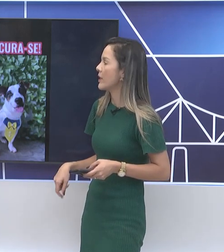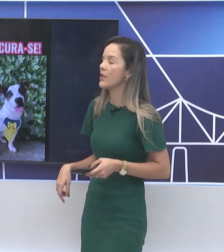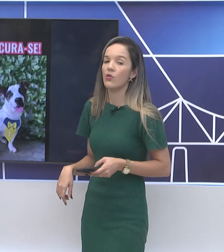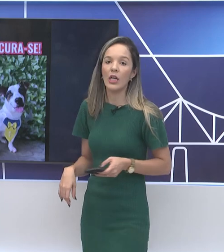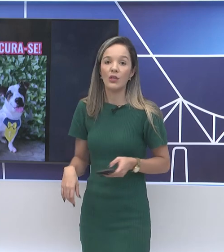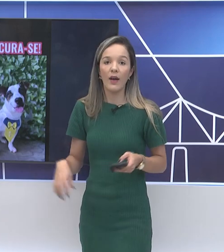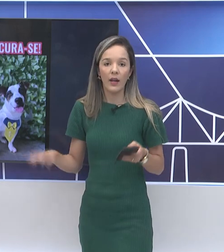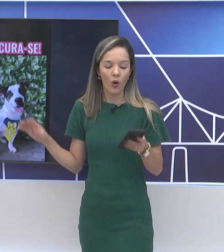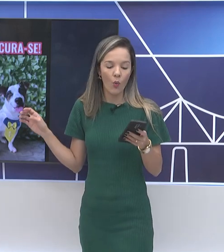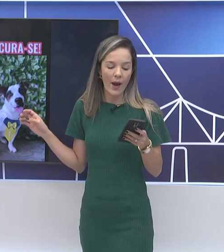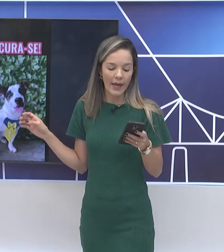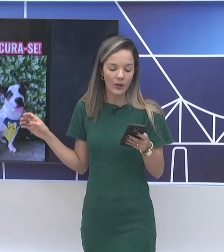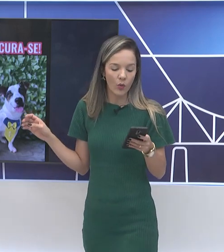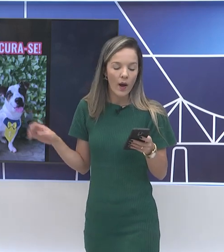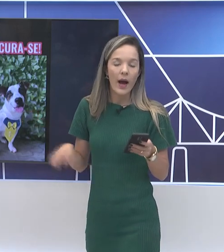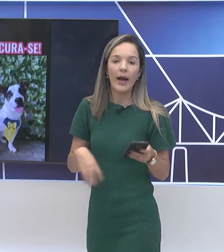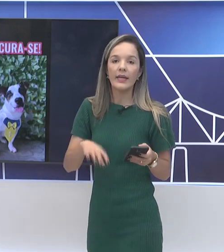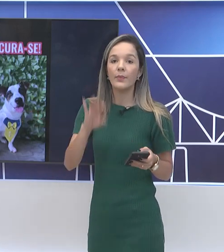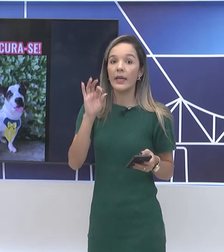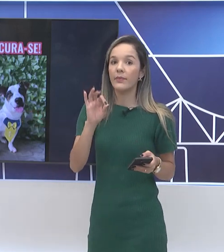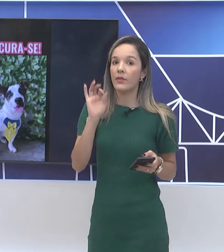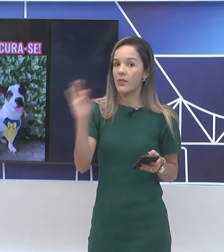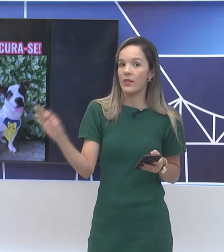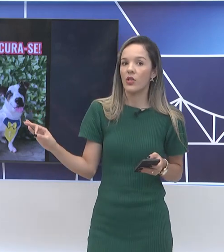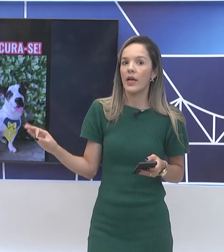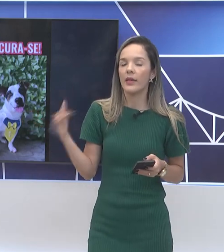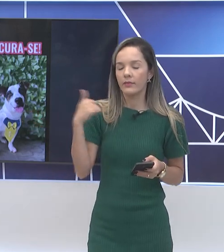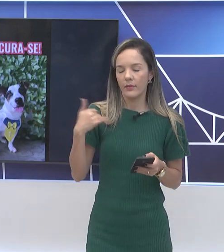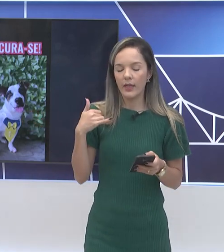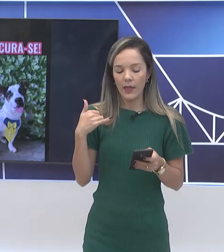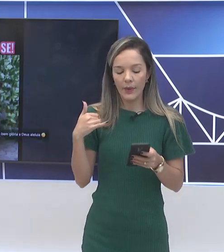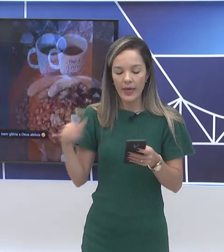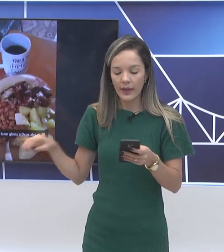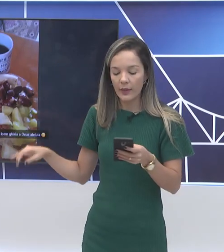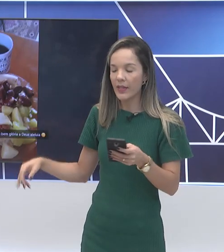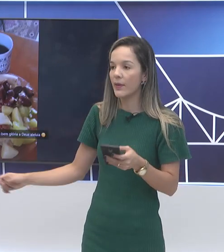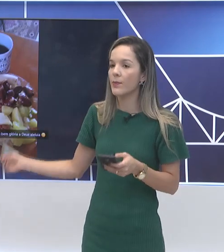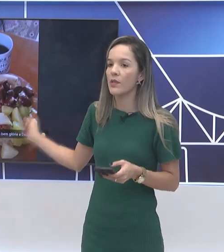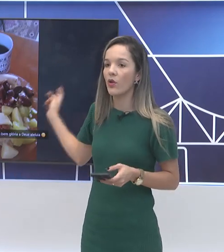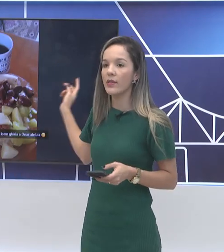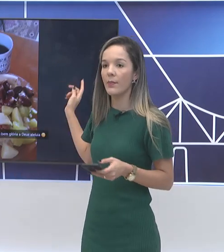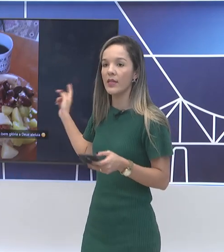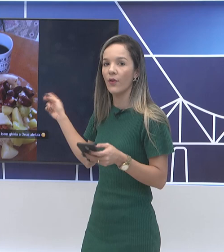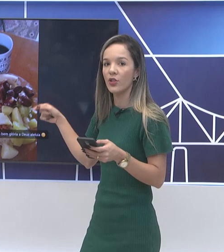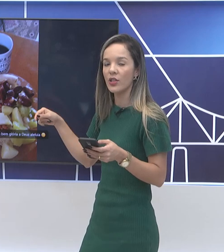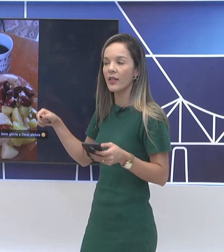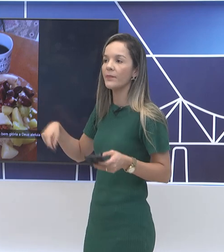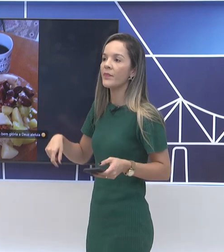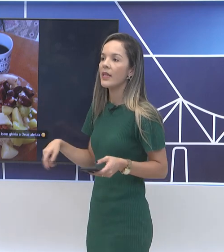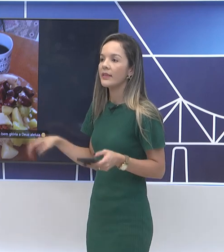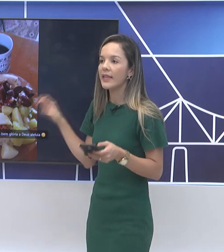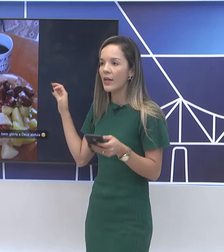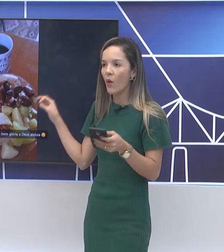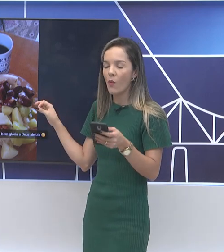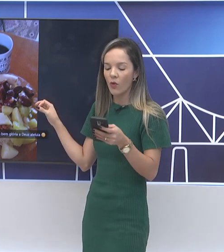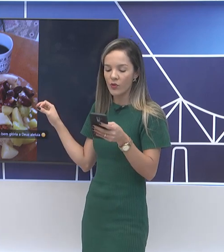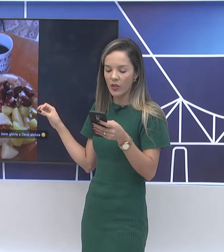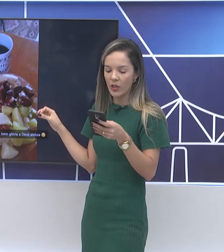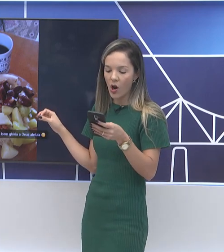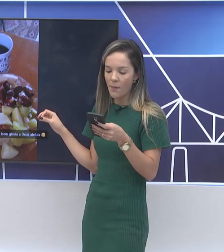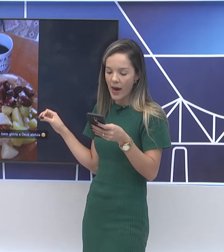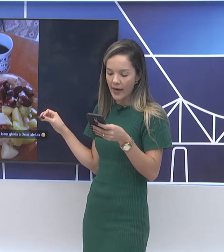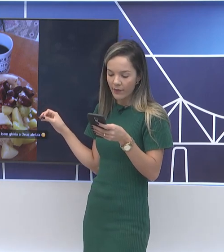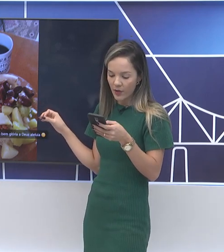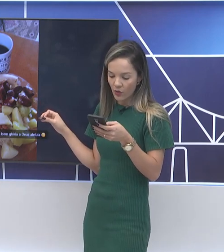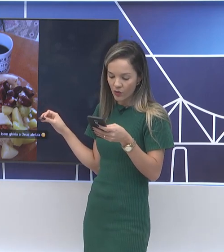99168-9864. Isso, gente, fala com o Wellington aí, que se vocês acharem, liga lá pra ele. Tem mais participações, tem mais fotinha. Tem um almoço aqui,